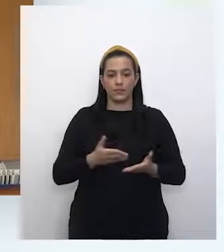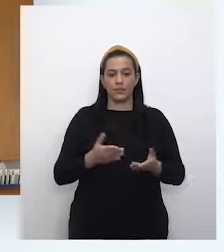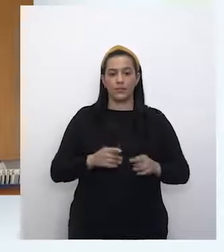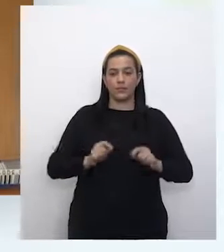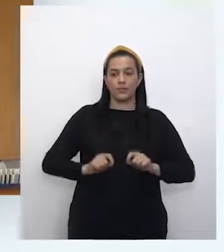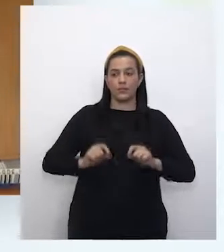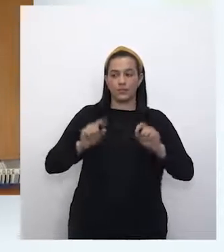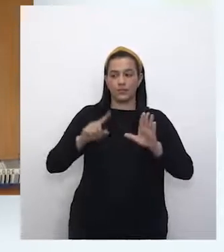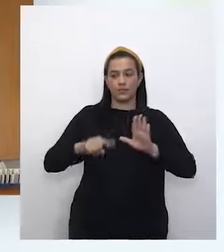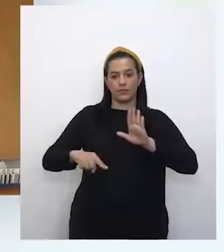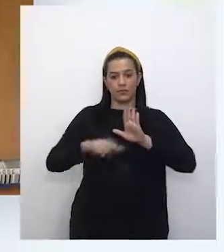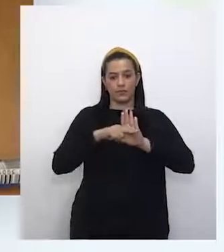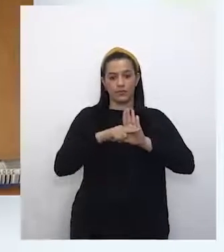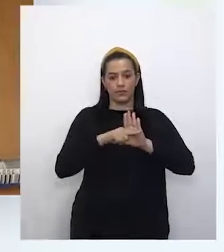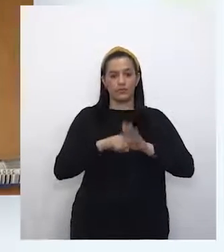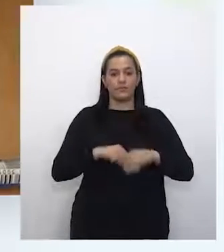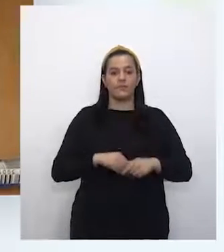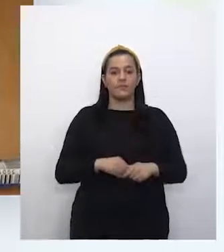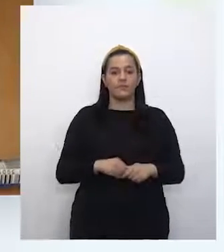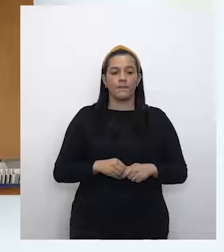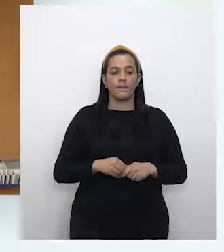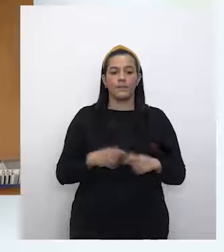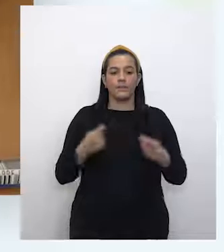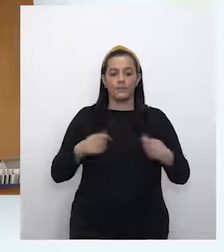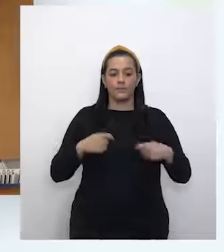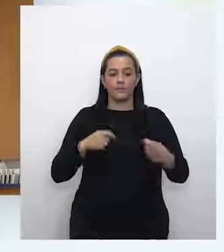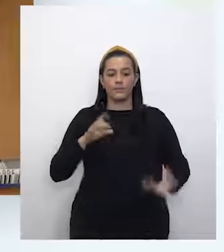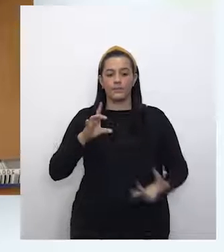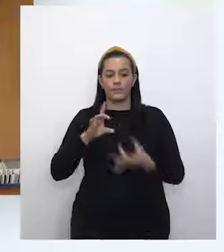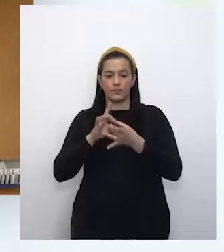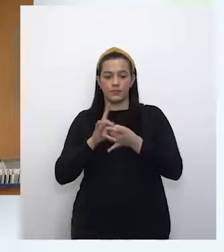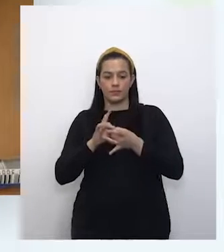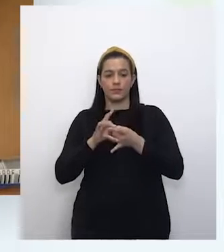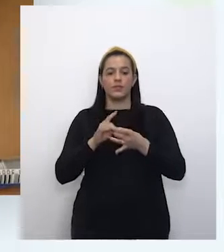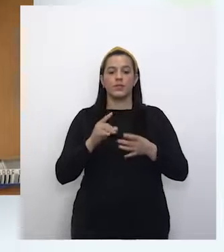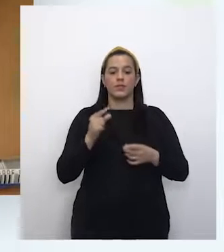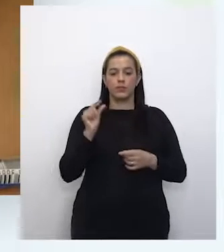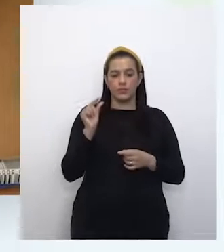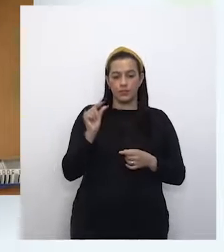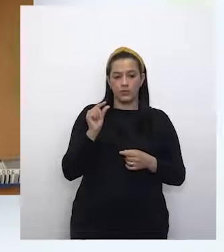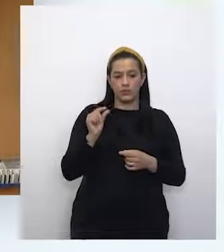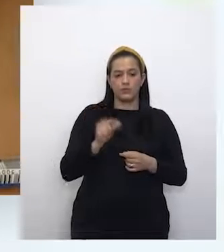Restou o negativo. Negativo nós vamos emendar um pedacinho aqui